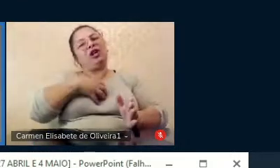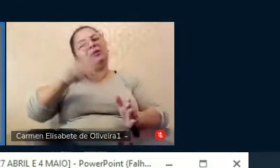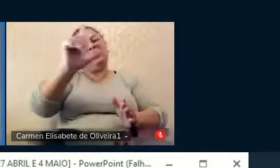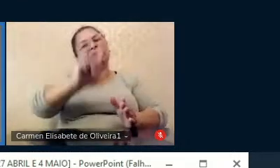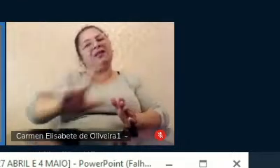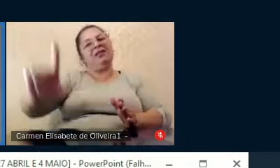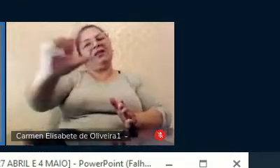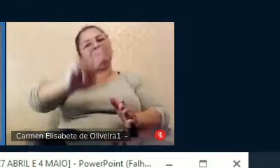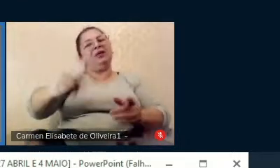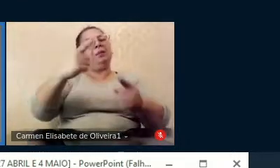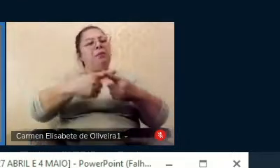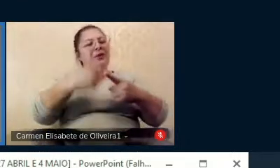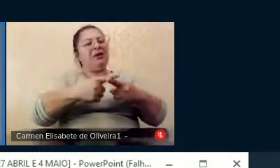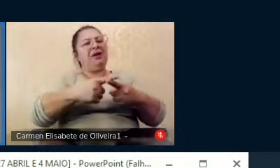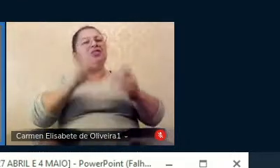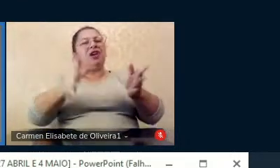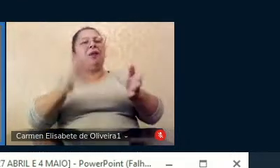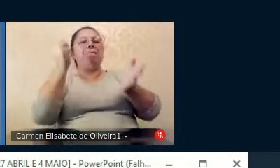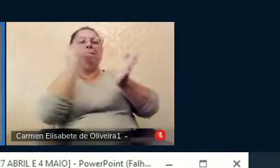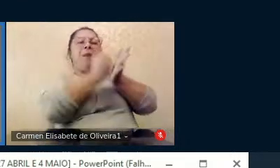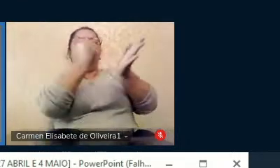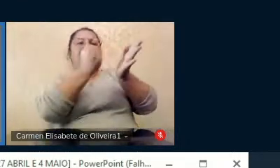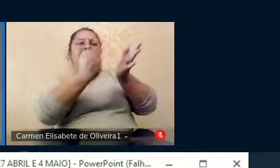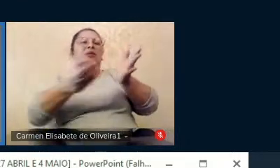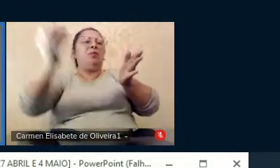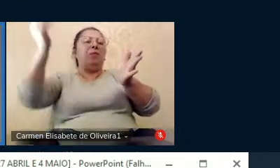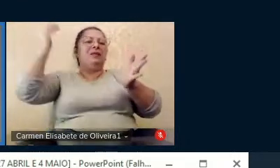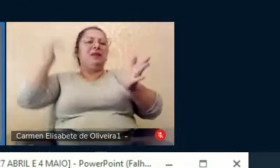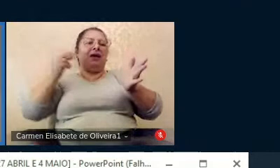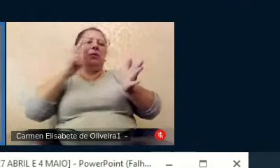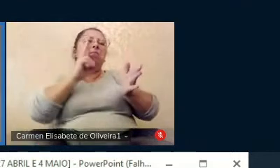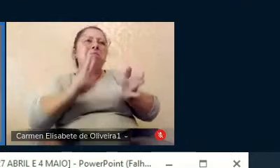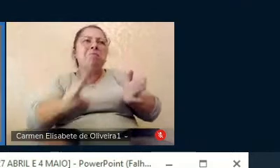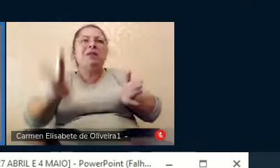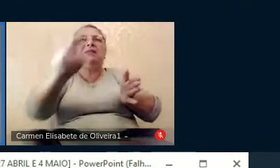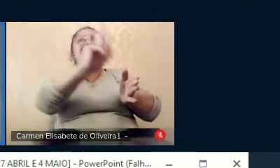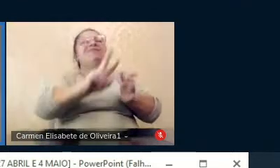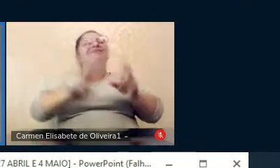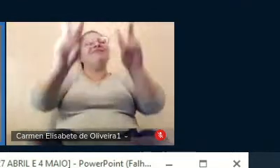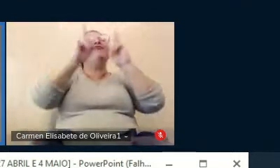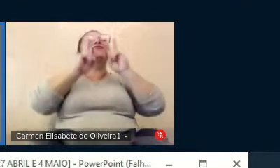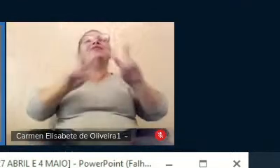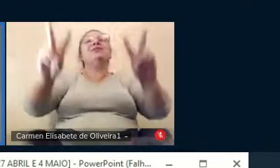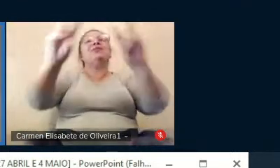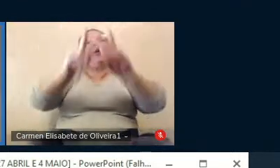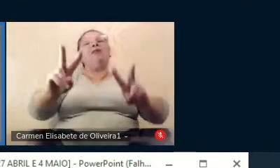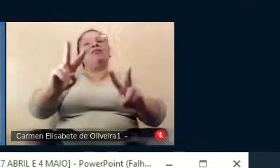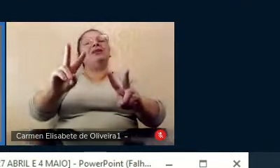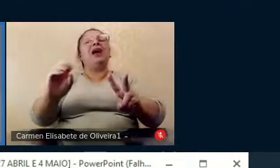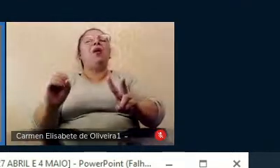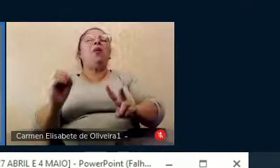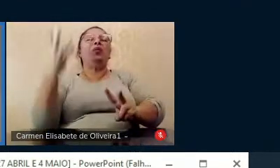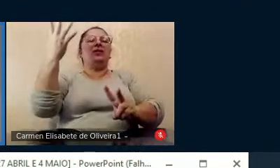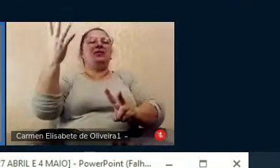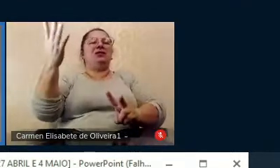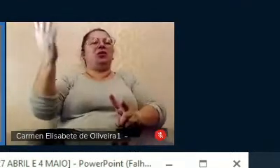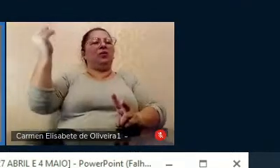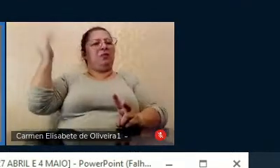trazia registros, né, visuais de acontecimentos, de fatos, ele trazia